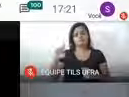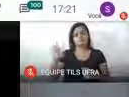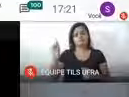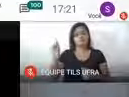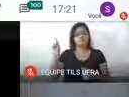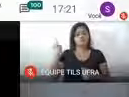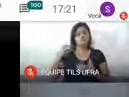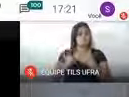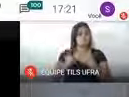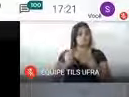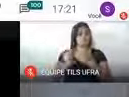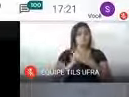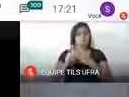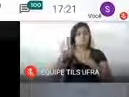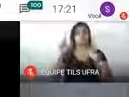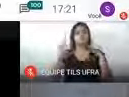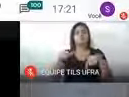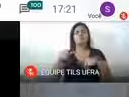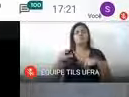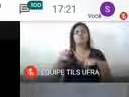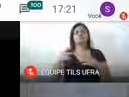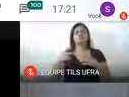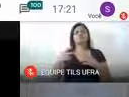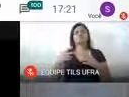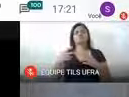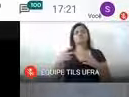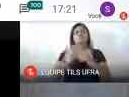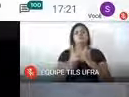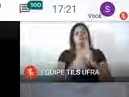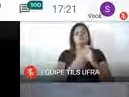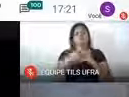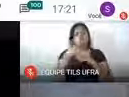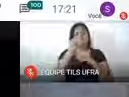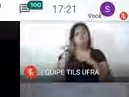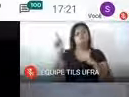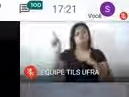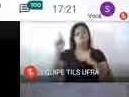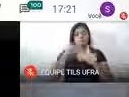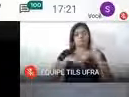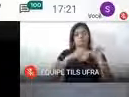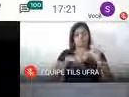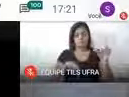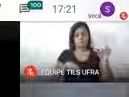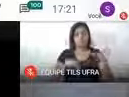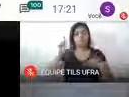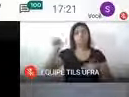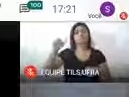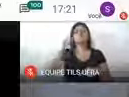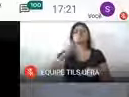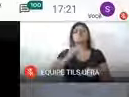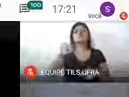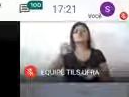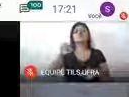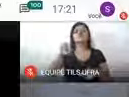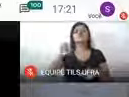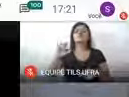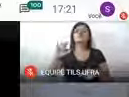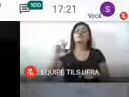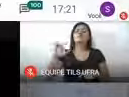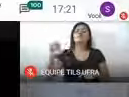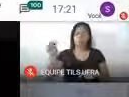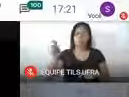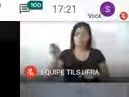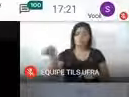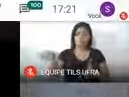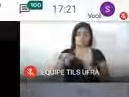UFPA, e ela também faz um trabalho orientado pela professora Maria Lúcia Barros de Oliveira. E o